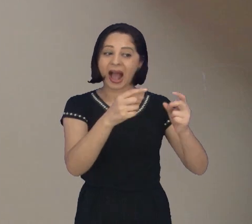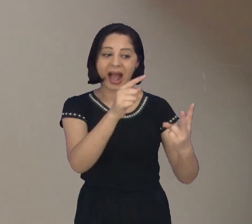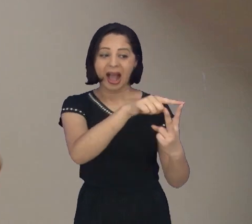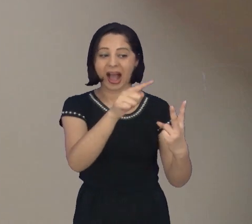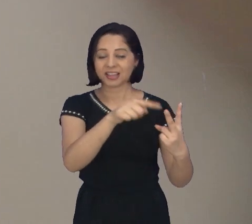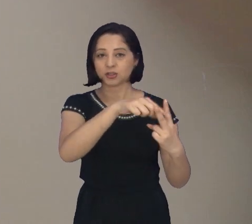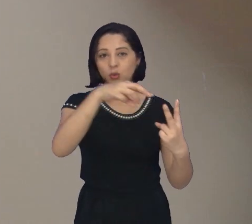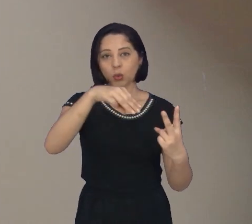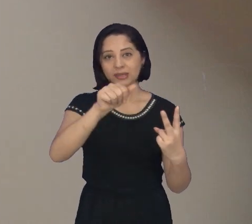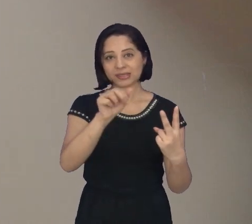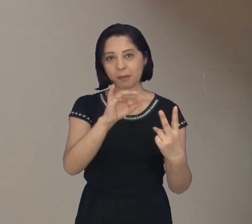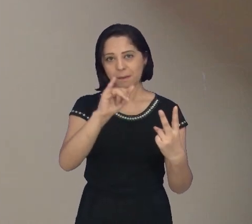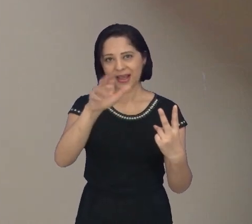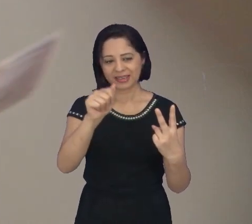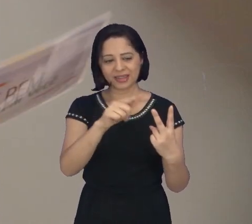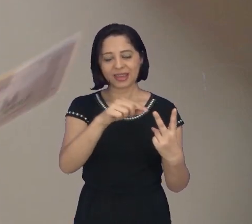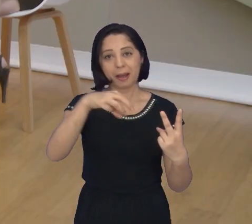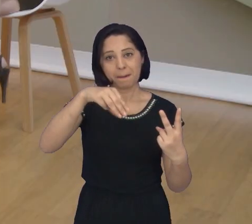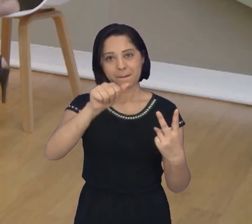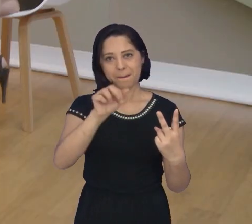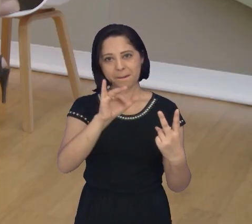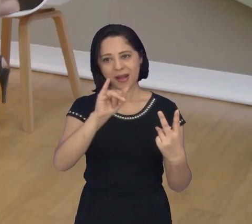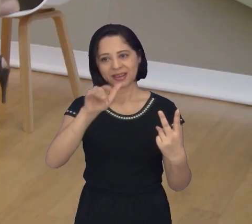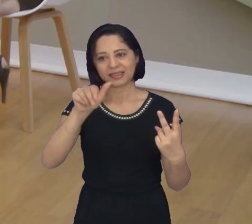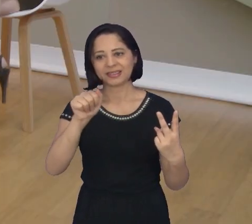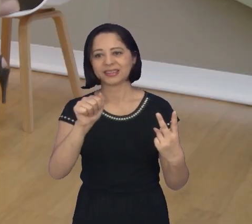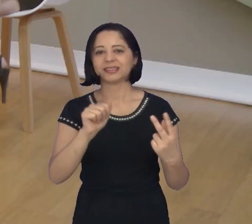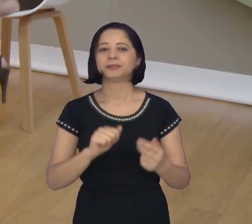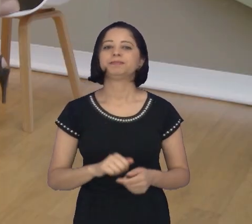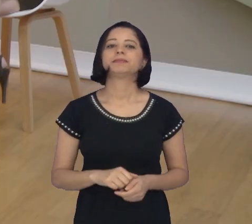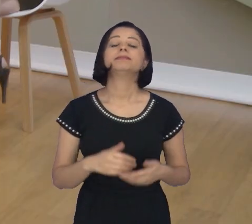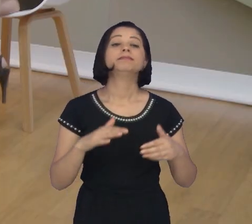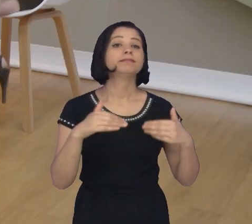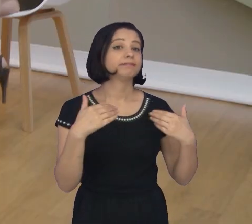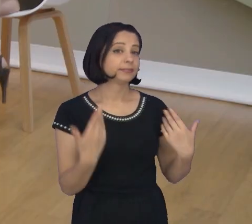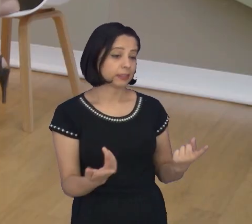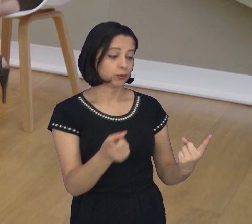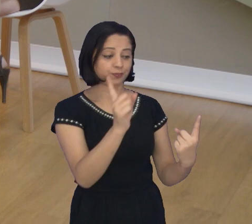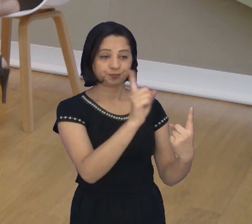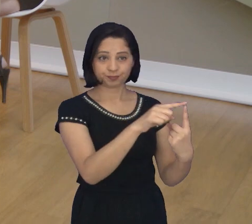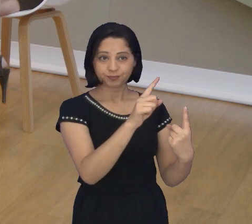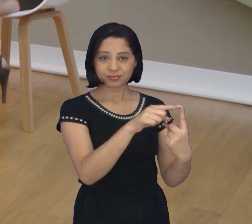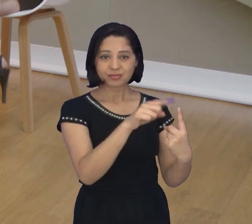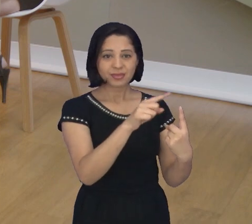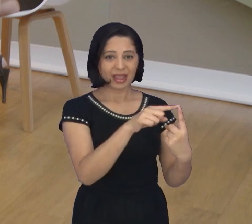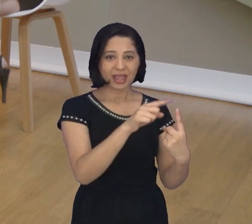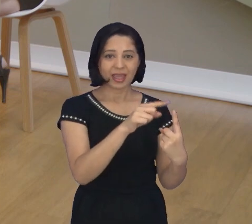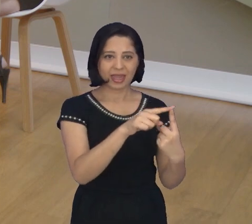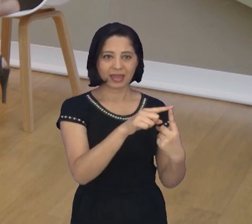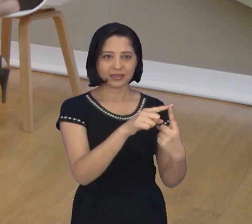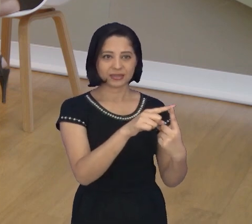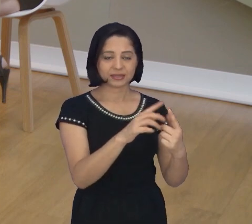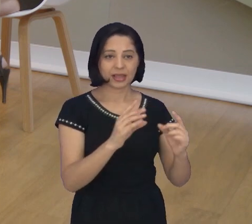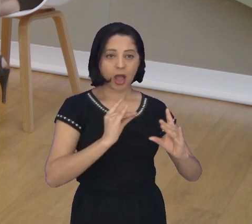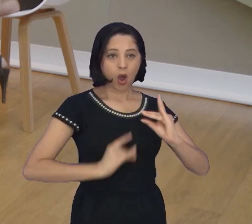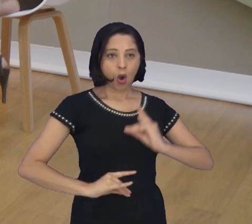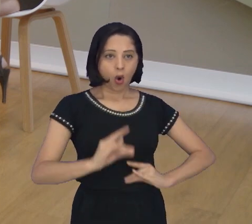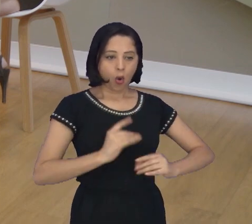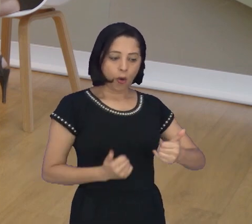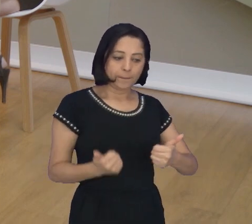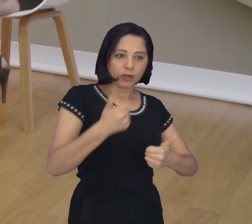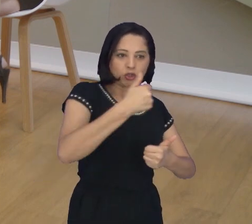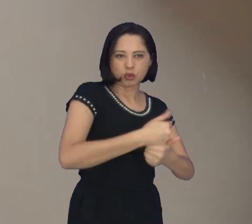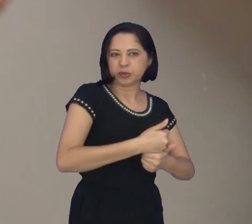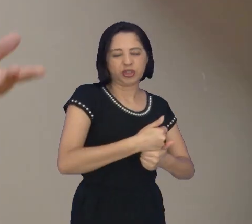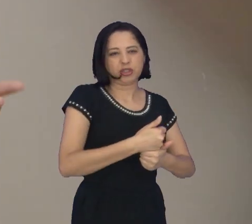Maria Rita e Rosa Maria. Doutora, as perguntas, né? Uma não faz, na verdade, a reposição hormonal, porque ela acha que